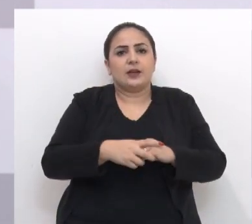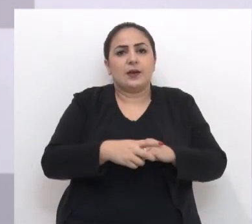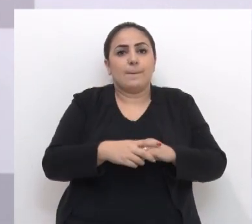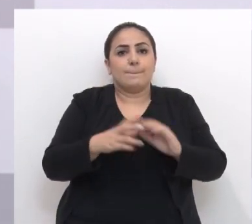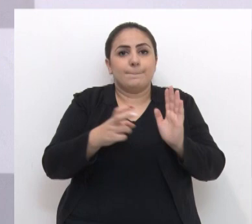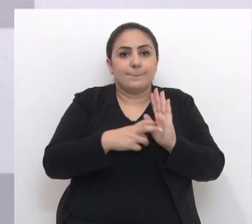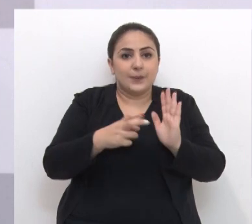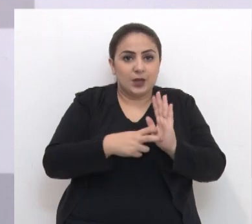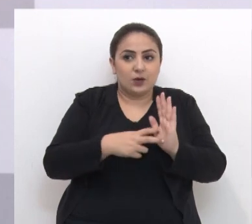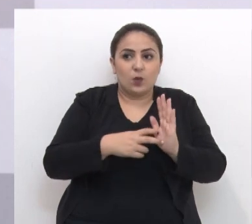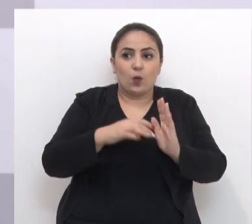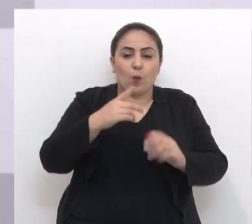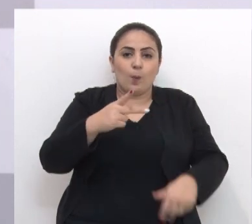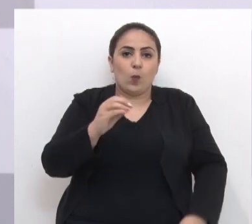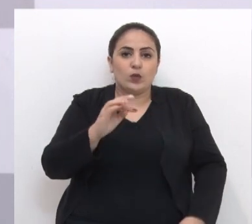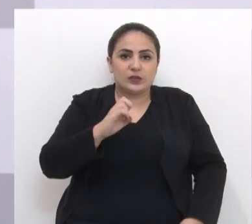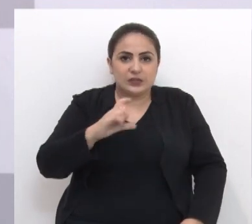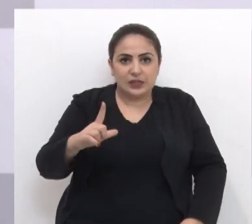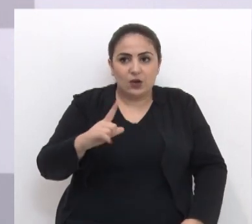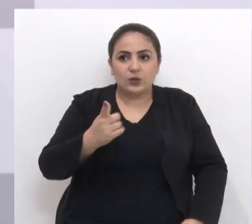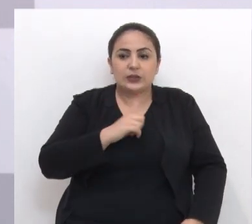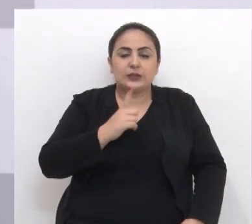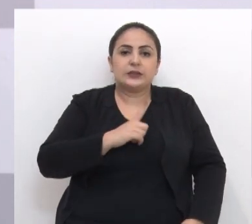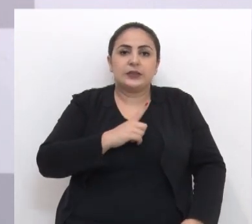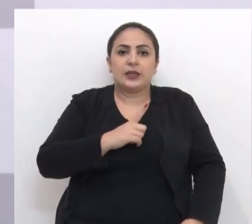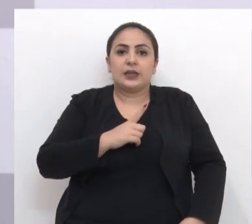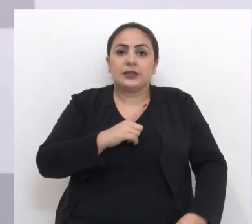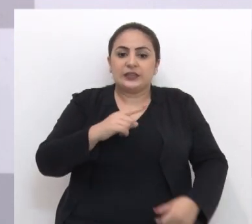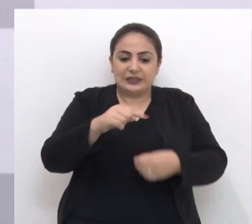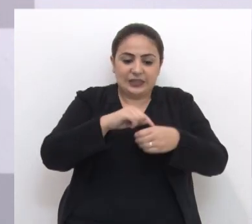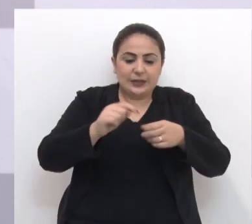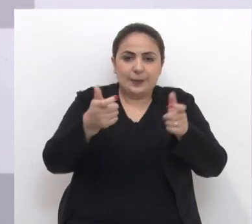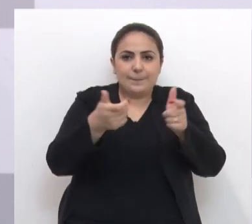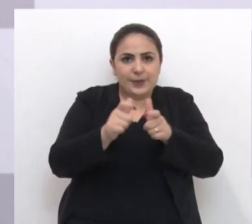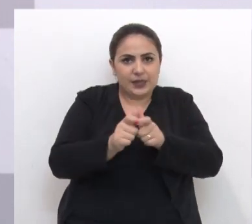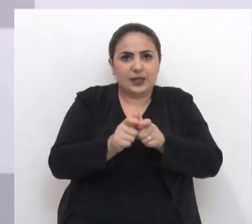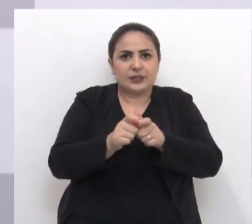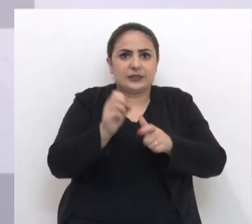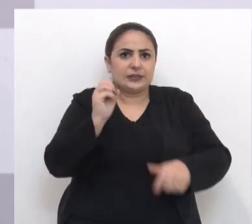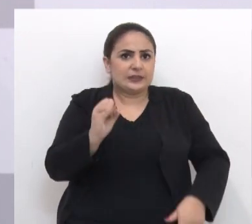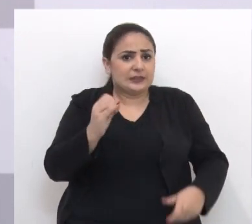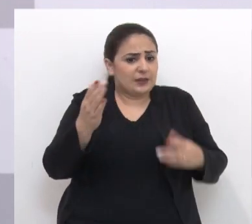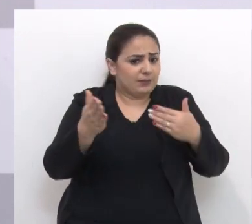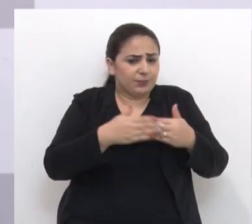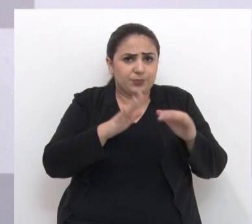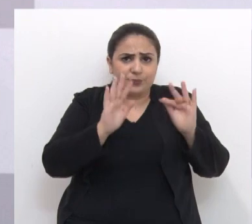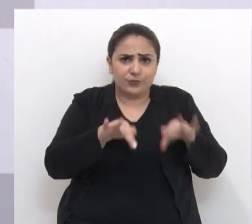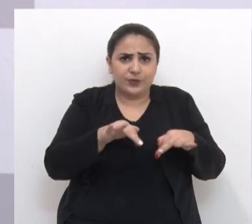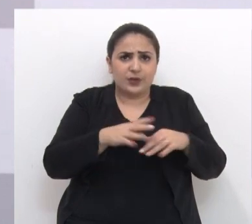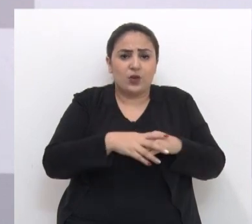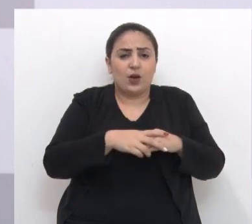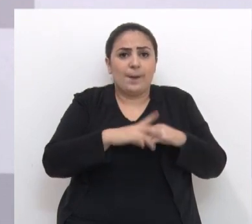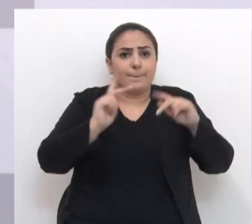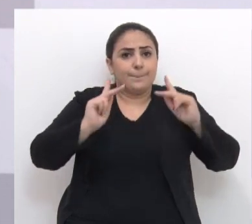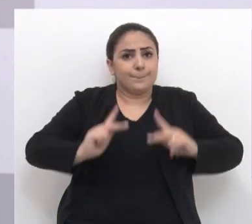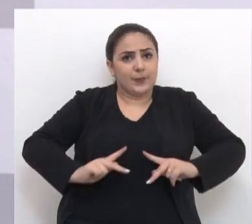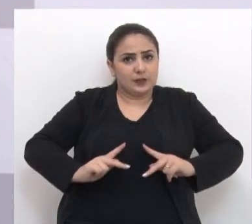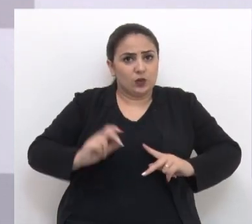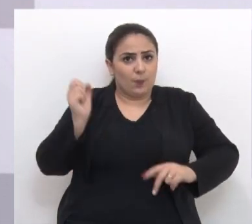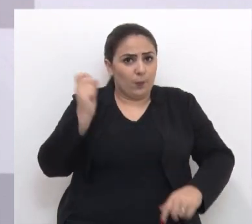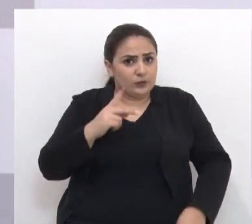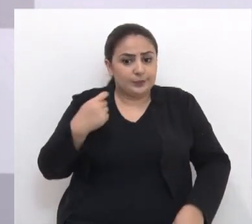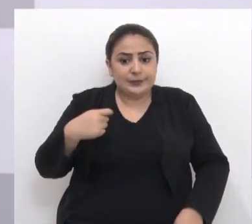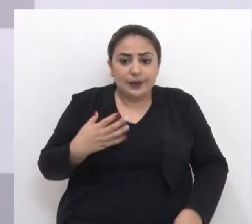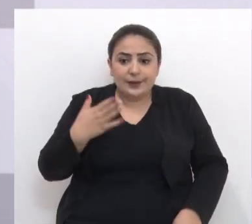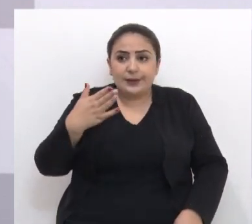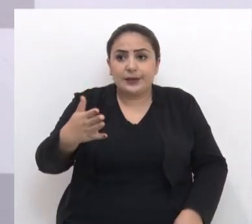existe no Correio, que está em negociação para continuar, que existe nas cidades pequenas, Se acabar, o aposentado das cidades pequenas